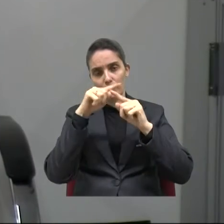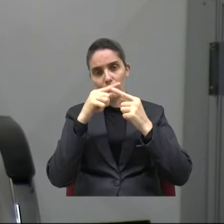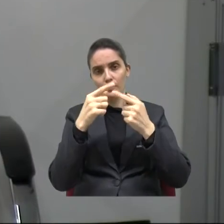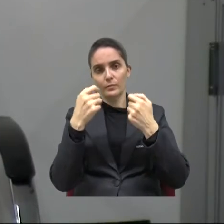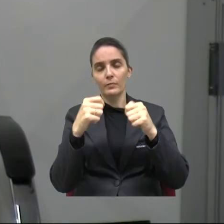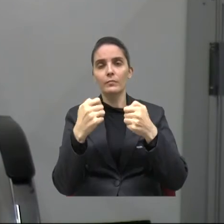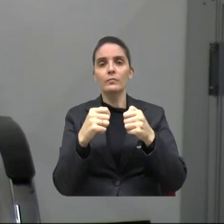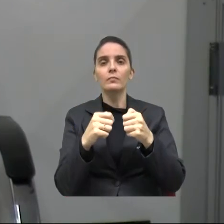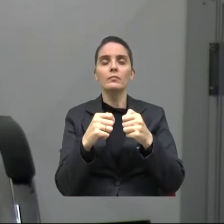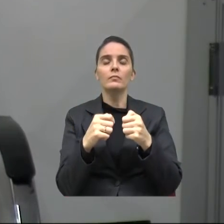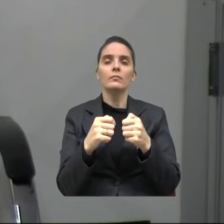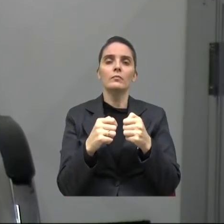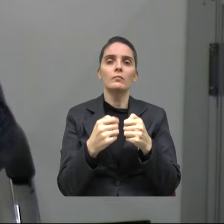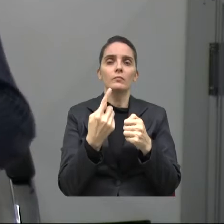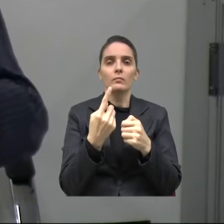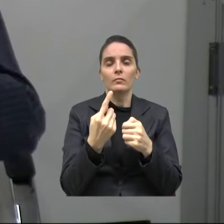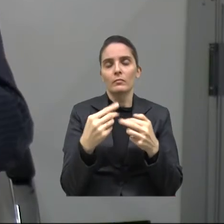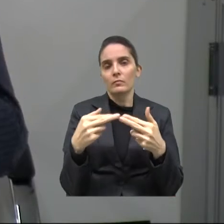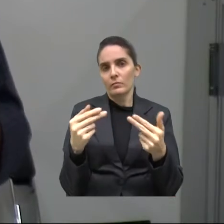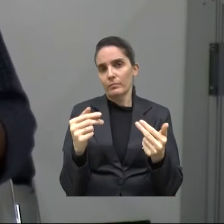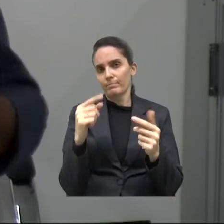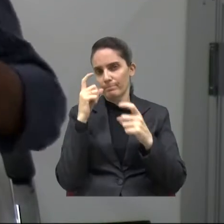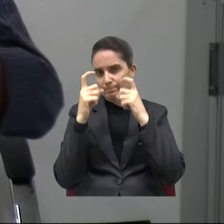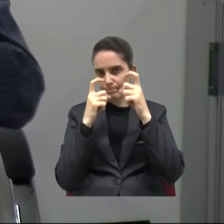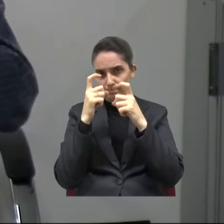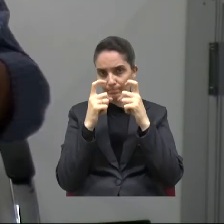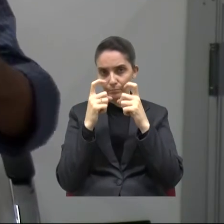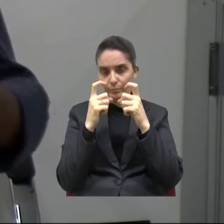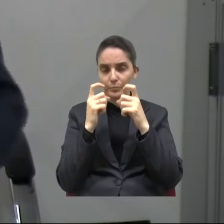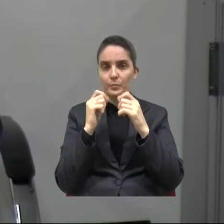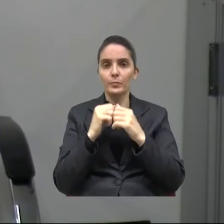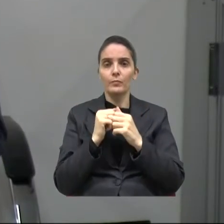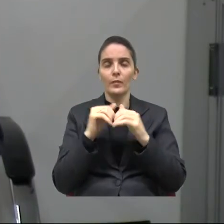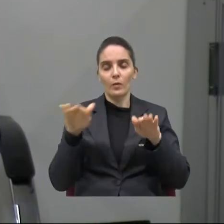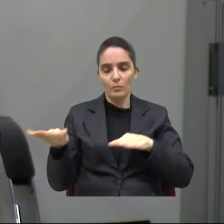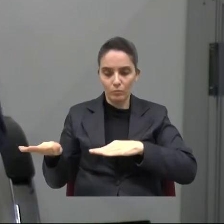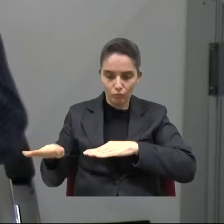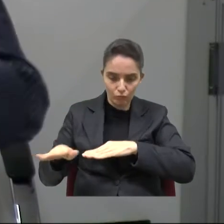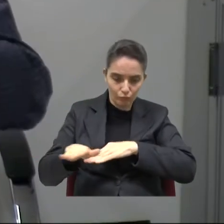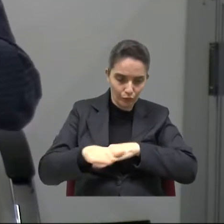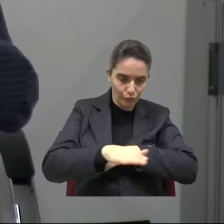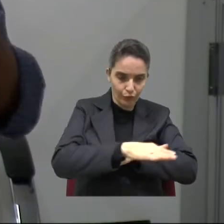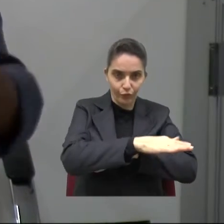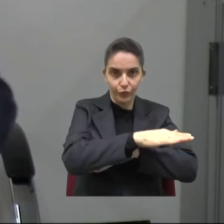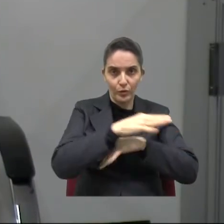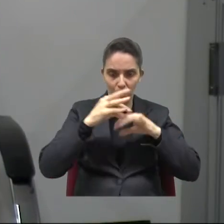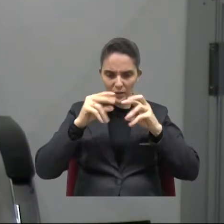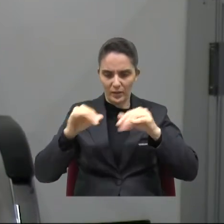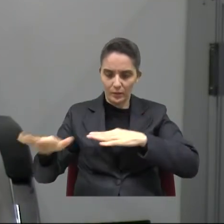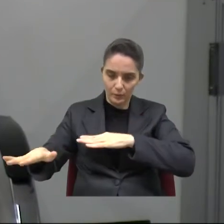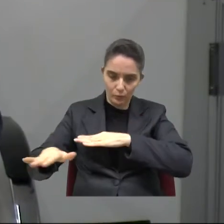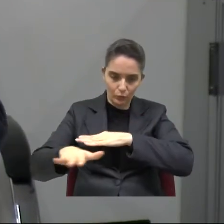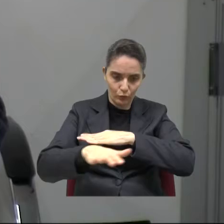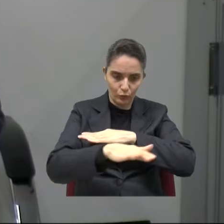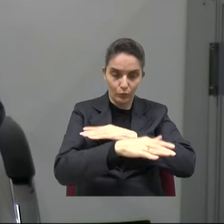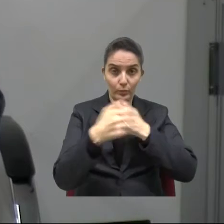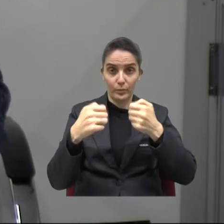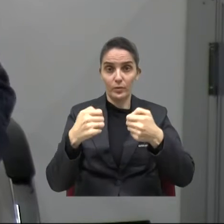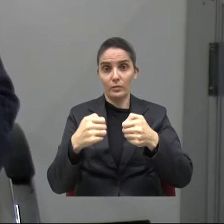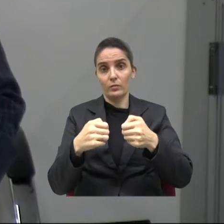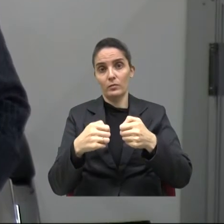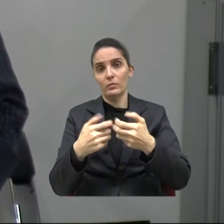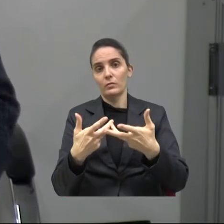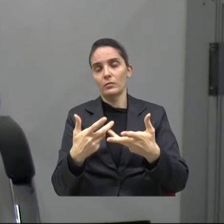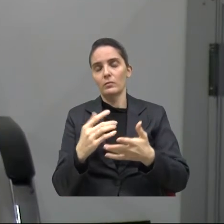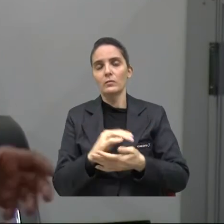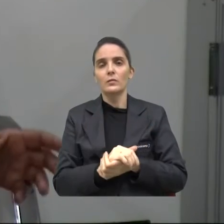uma situação que preocupa bastante, a parte da eletro, a parte da terraplanagem e toda a infraestrutura. Existe